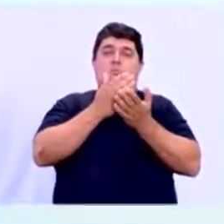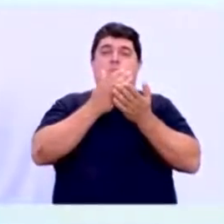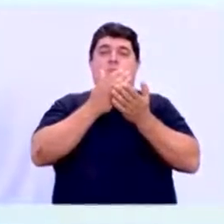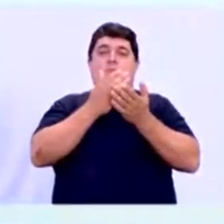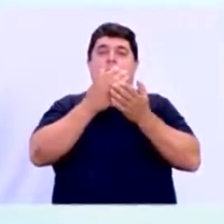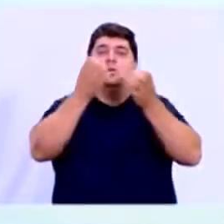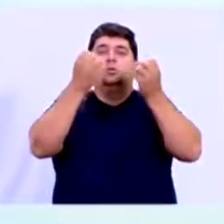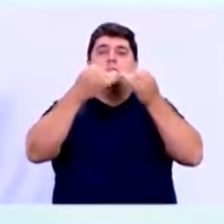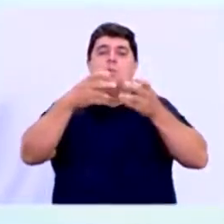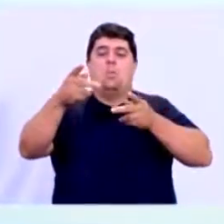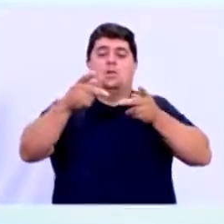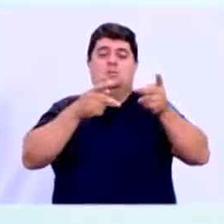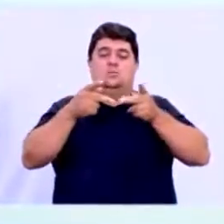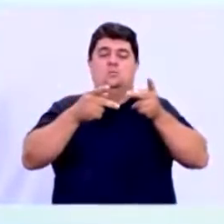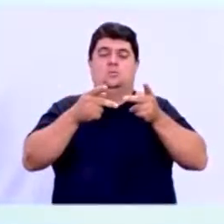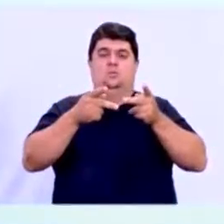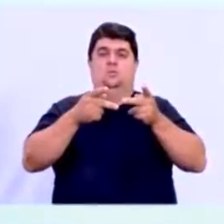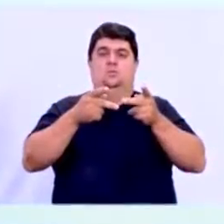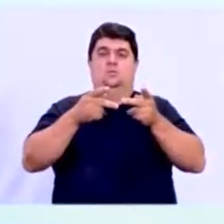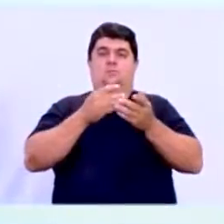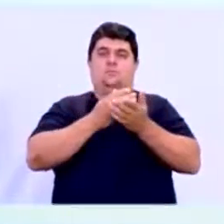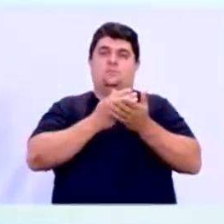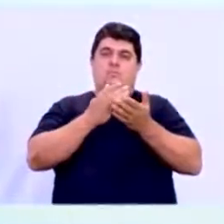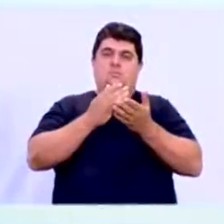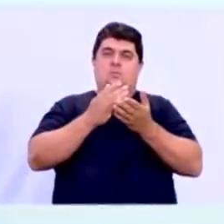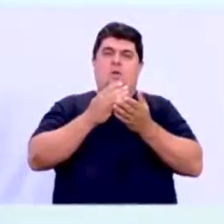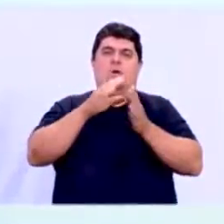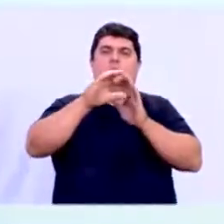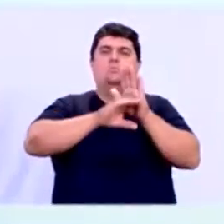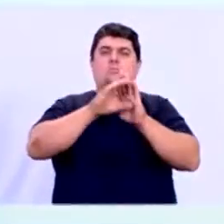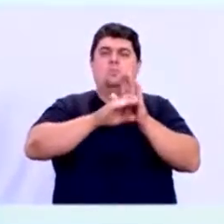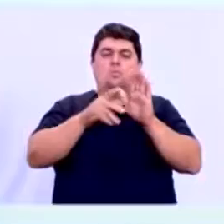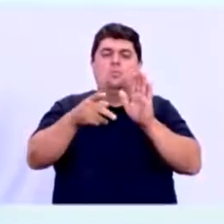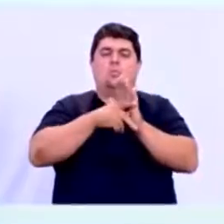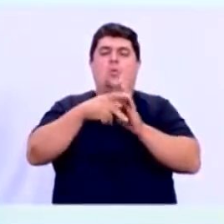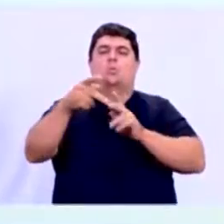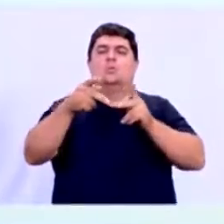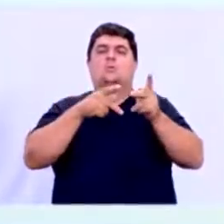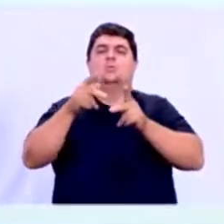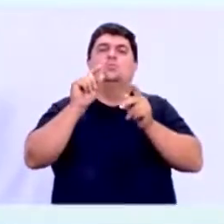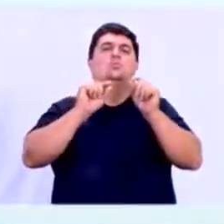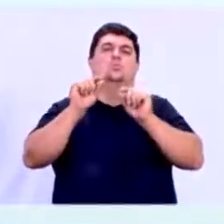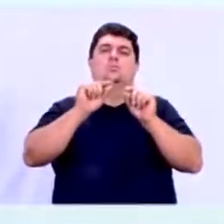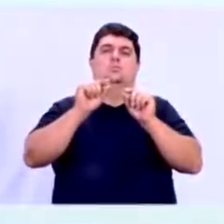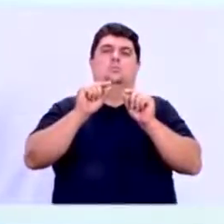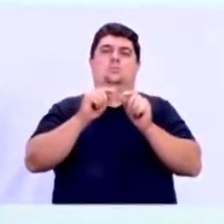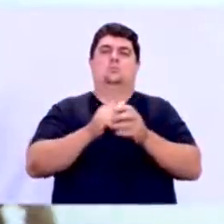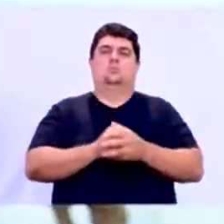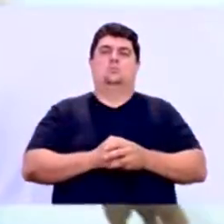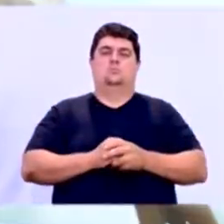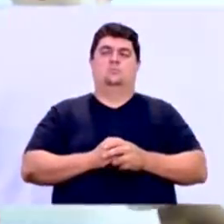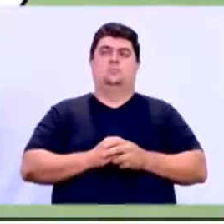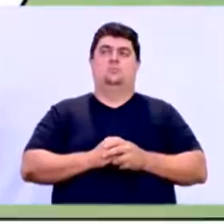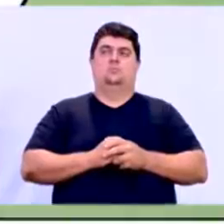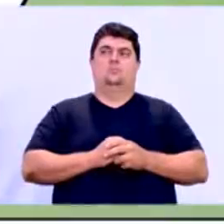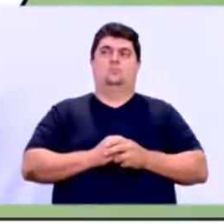sobre planejamento, né? Então vamos inicialmente ver um conceito sobre o que é planejamento.